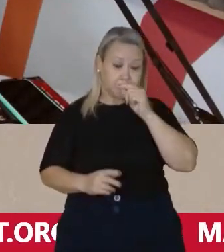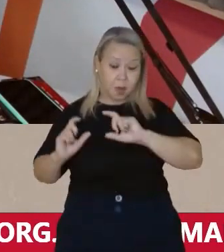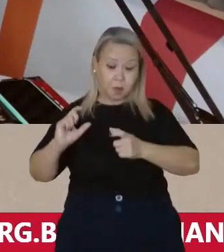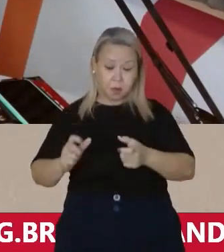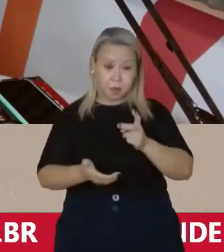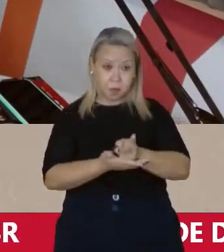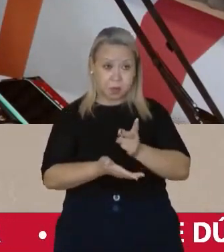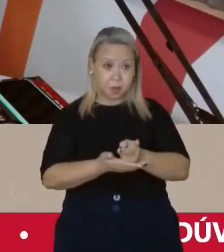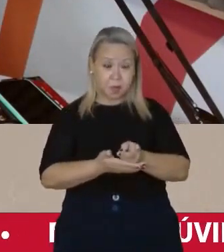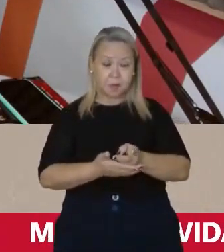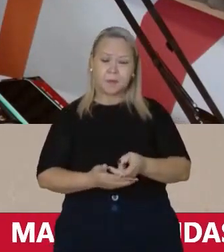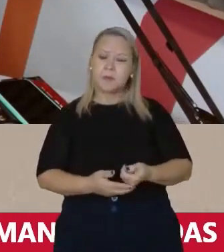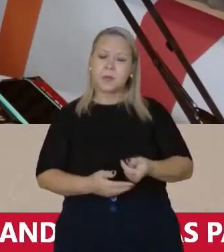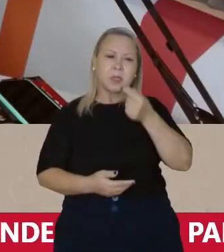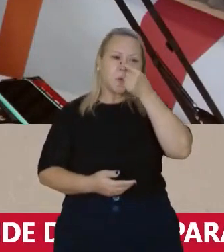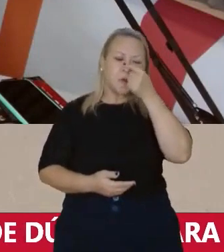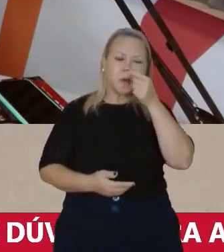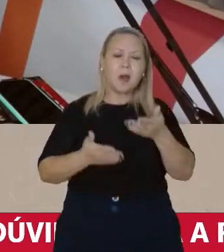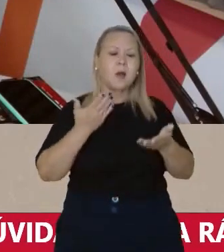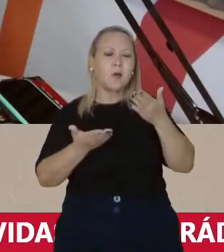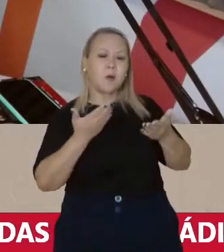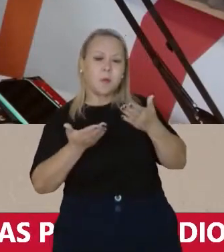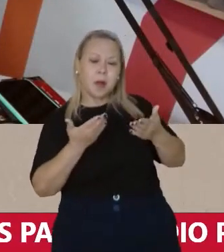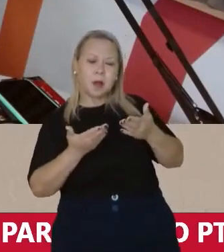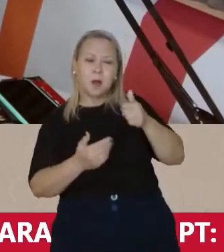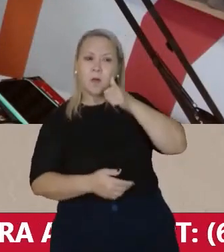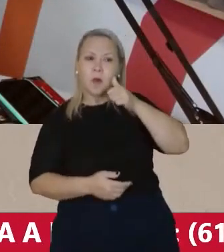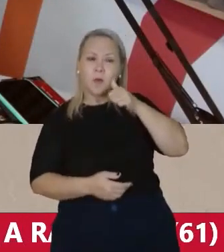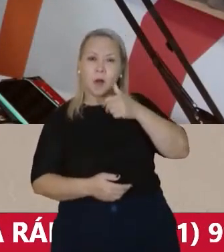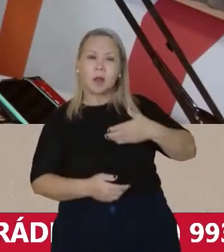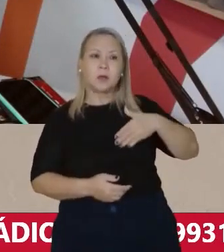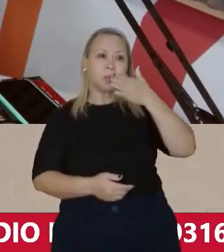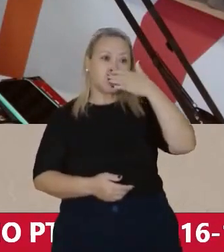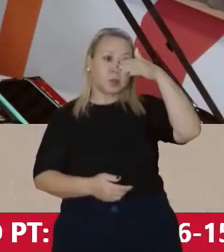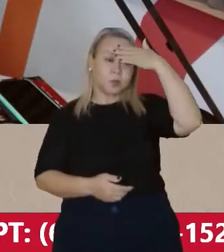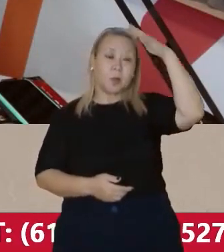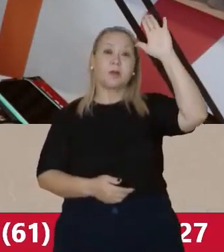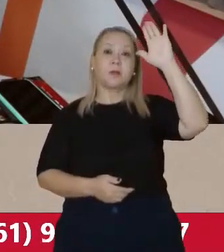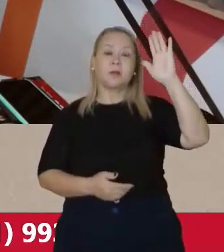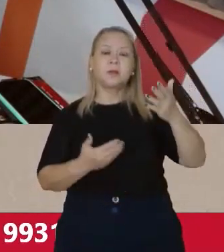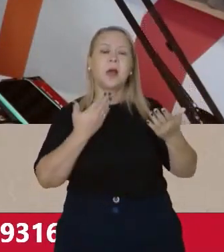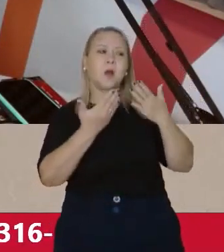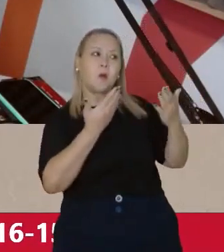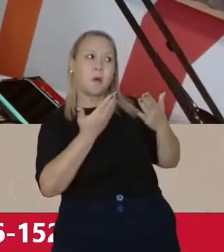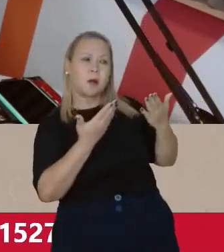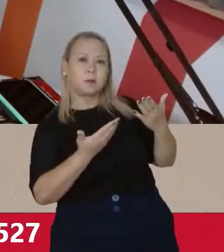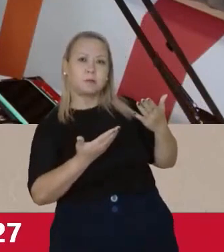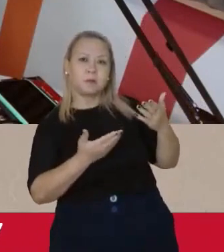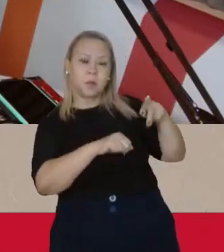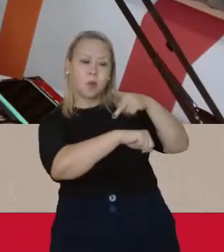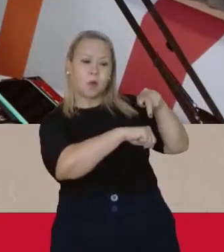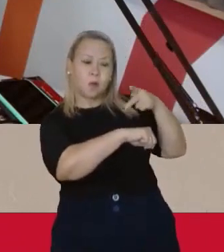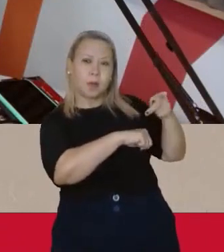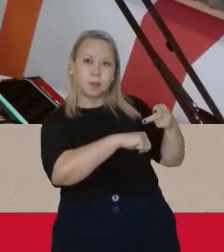pega essa mulher da Assembleia de Deus e compara com uma mulher de algum país islâmico, em que a mulher precisa estar toda coberta. Não são todos os países islâmicos. Essa